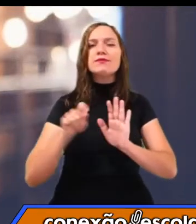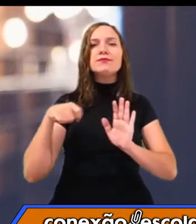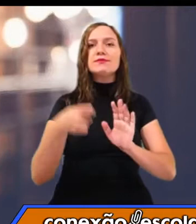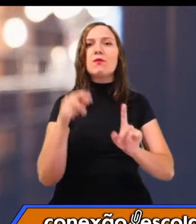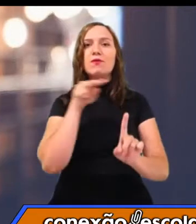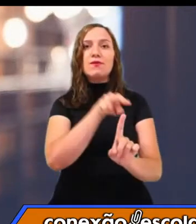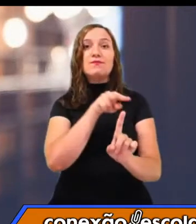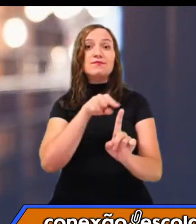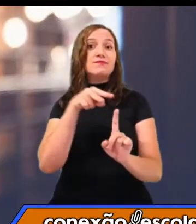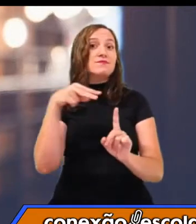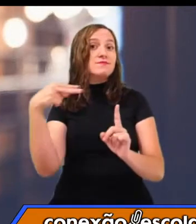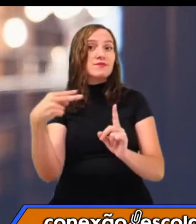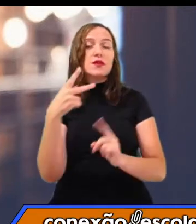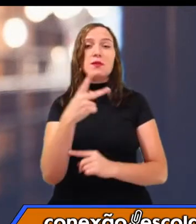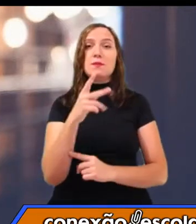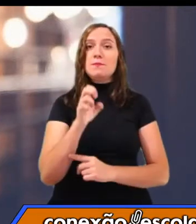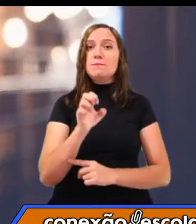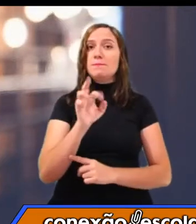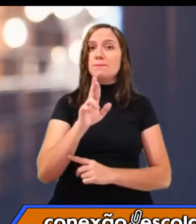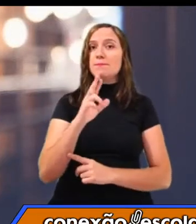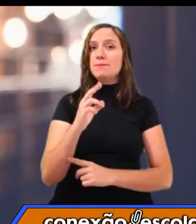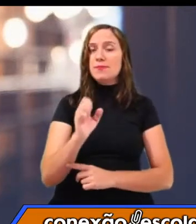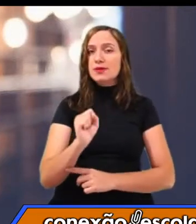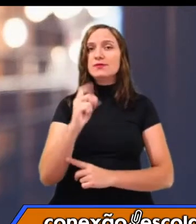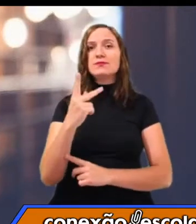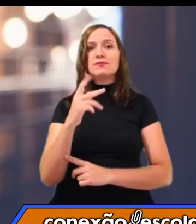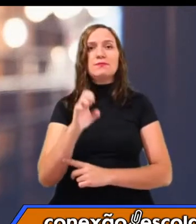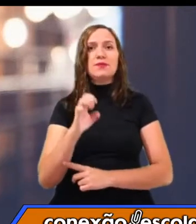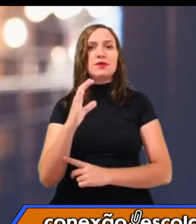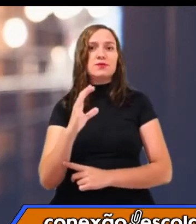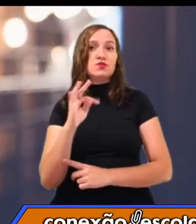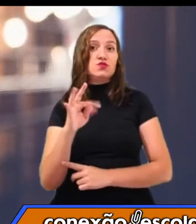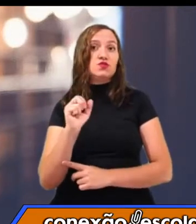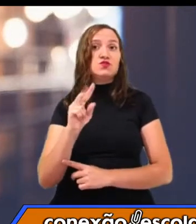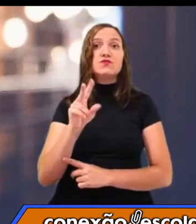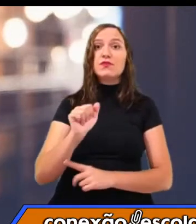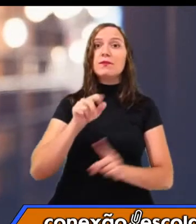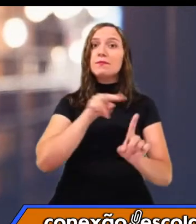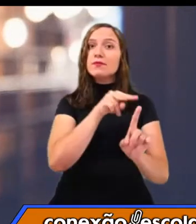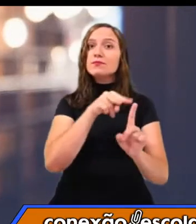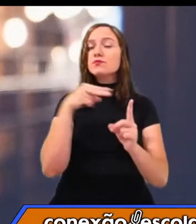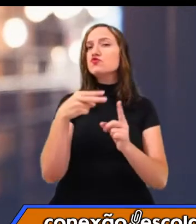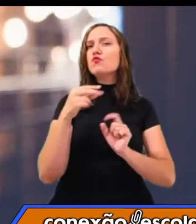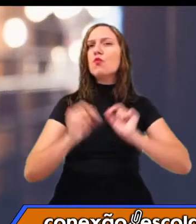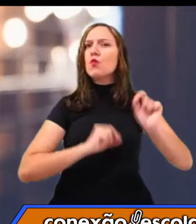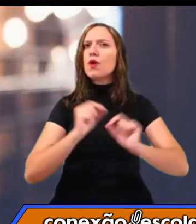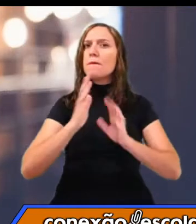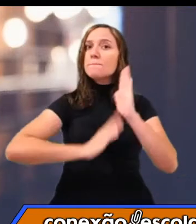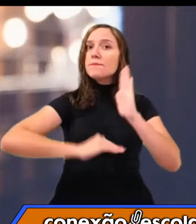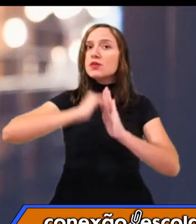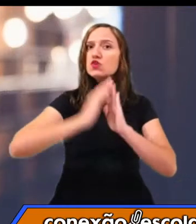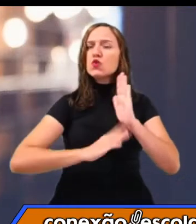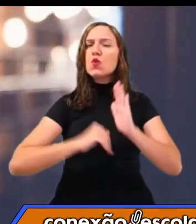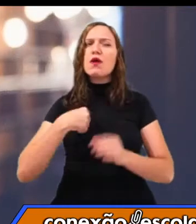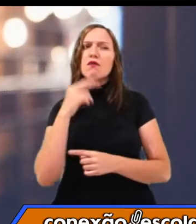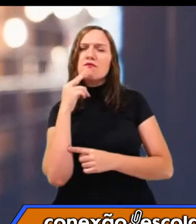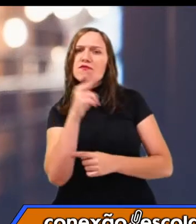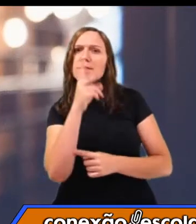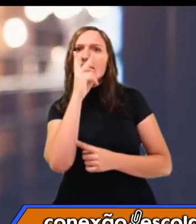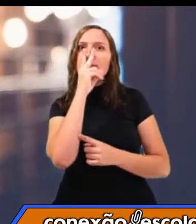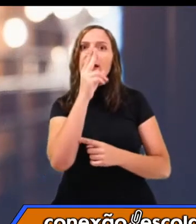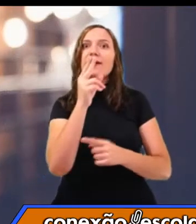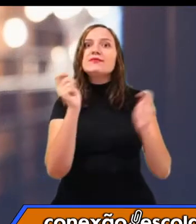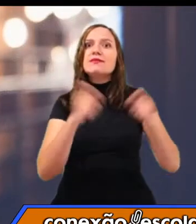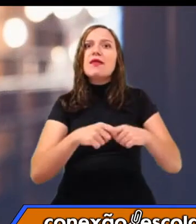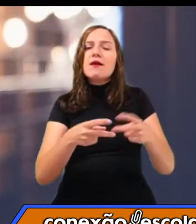perspectiva. A perspectiva é uma técnica que permite a gente fazer uma pintura e que dá uma ideia de